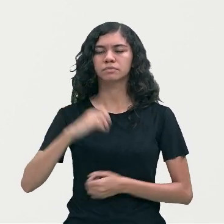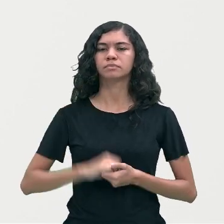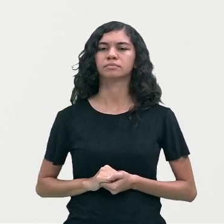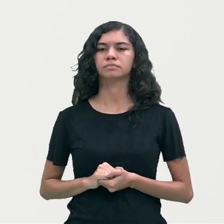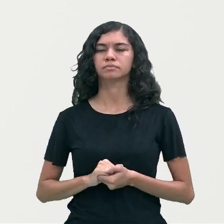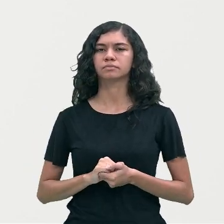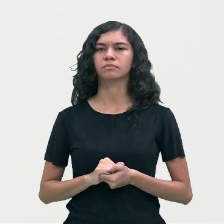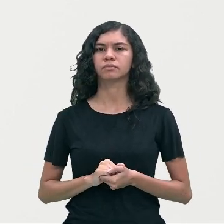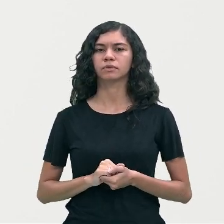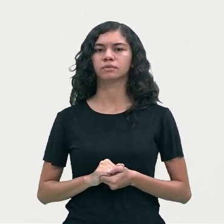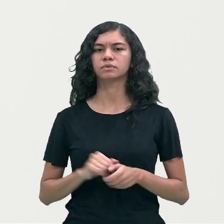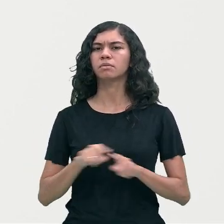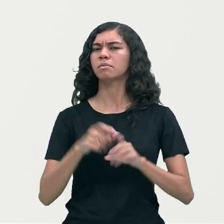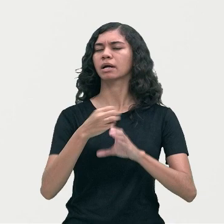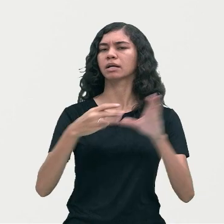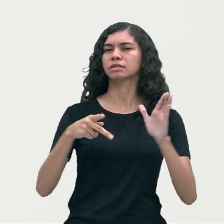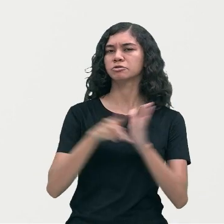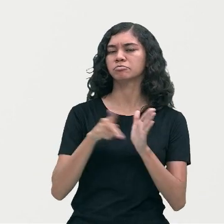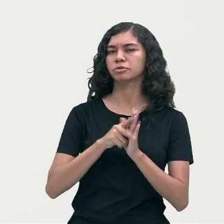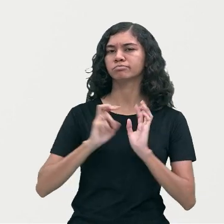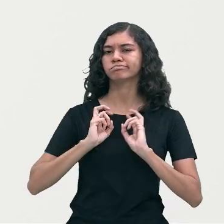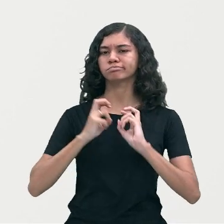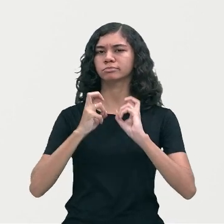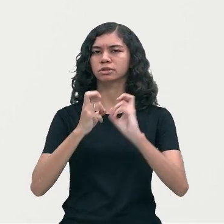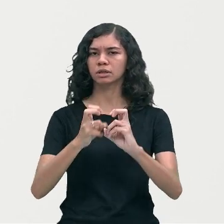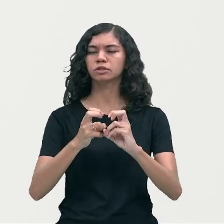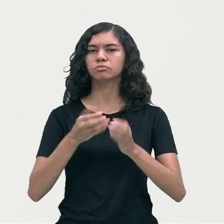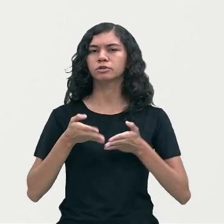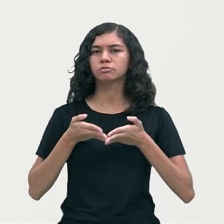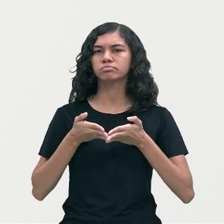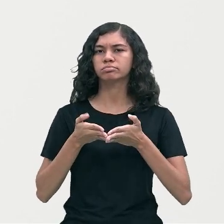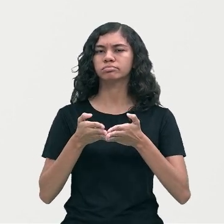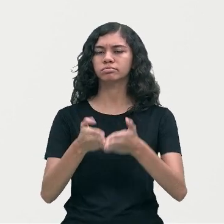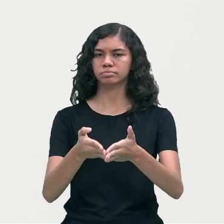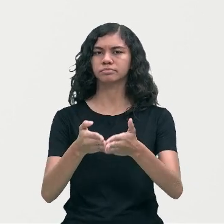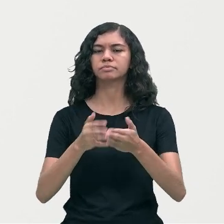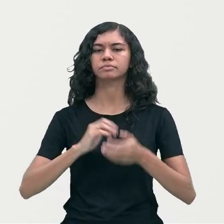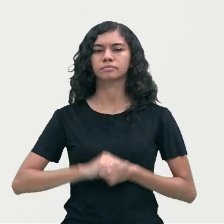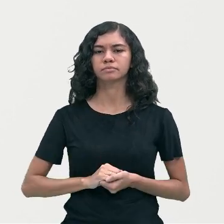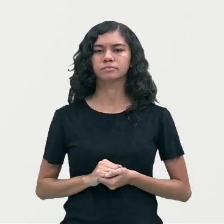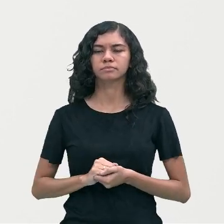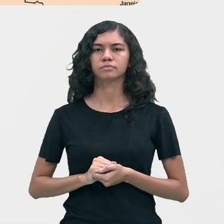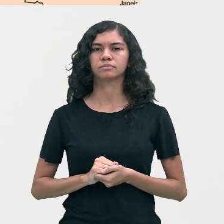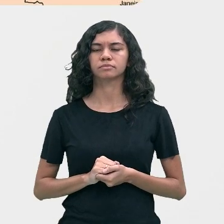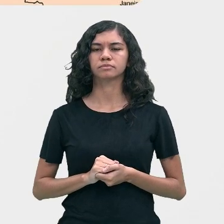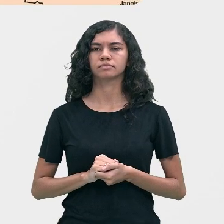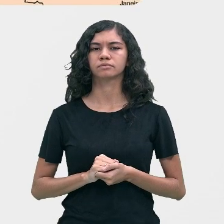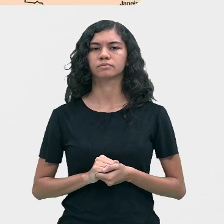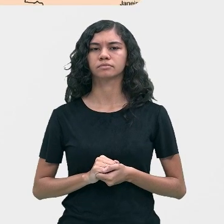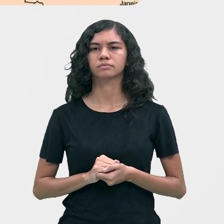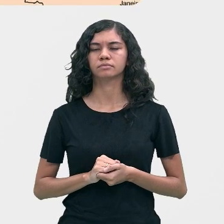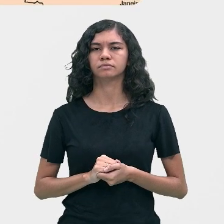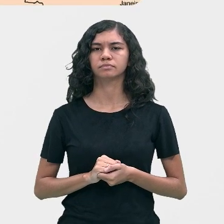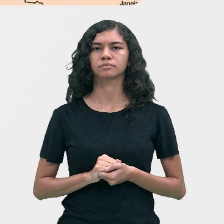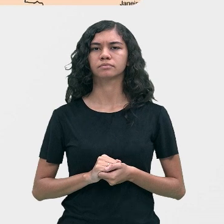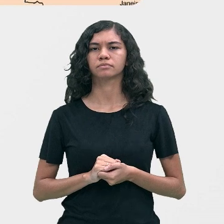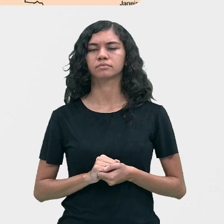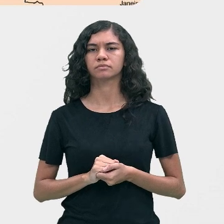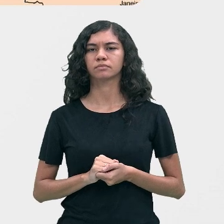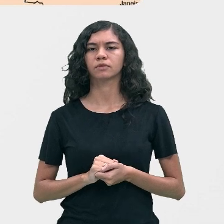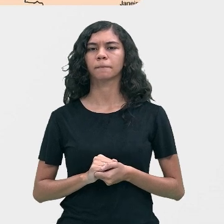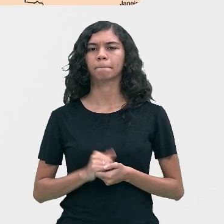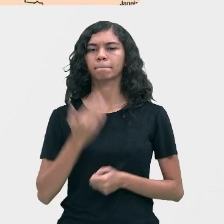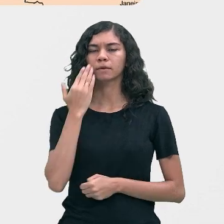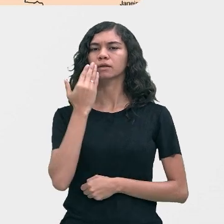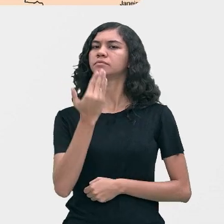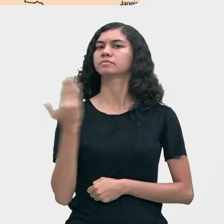transporte fluvial. Quase todos os rios da bacia amazônica eles são navegáveis. A maior parte se localiza em